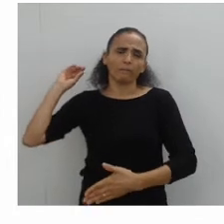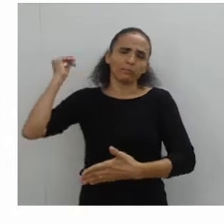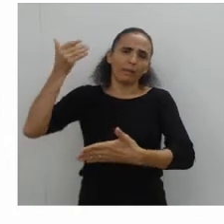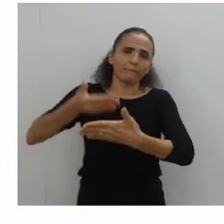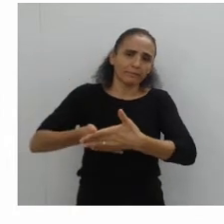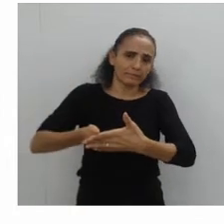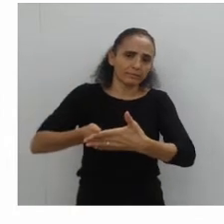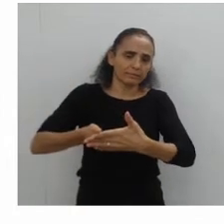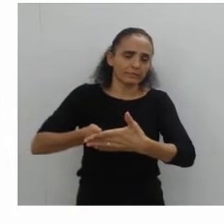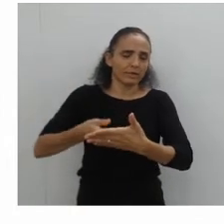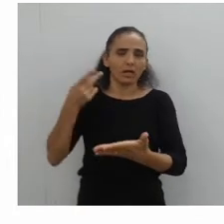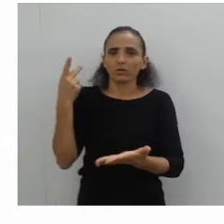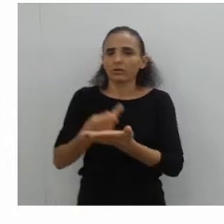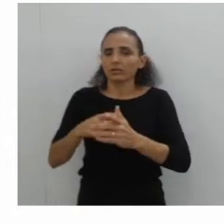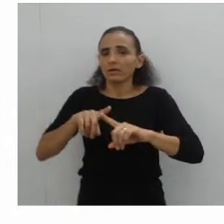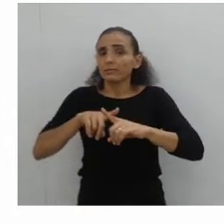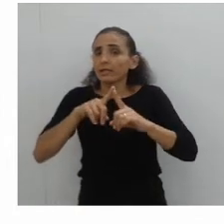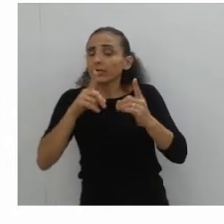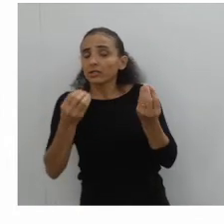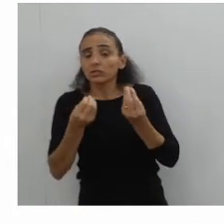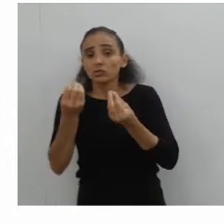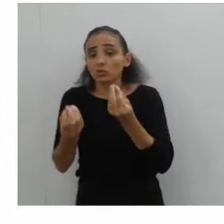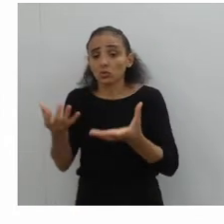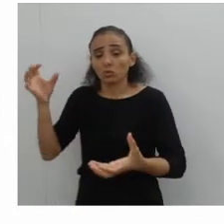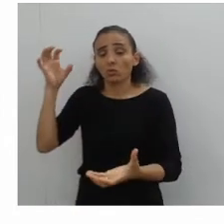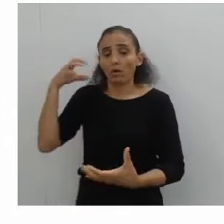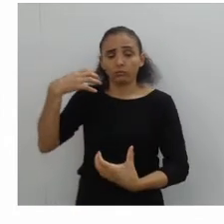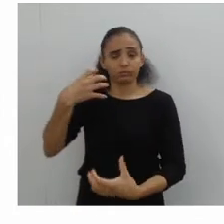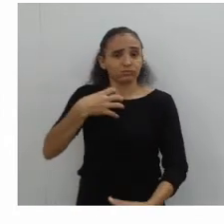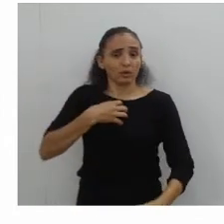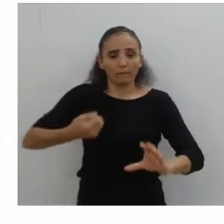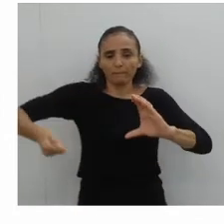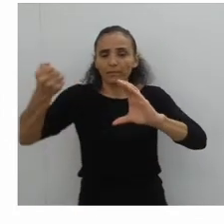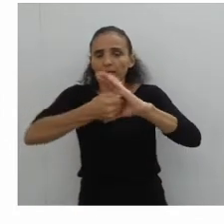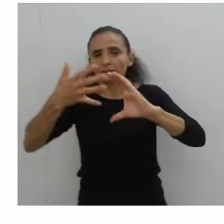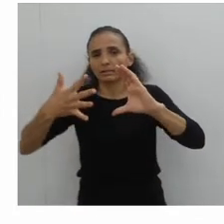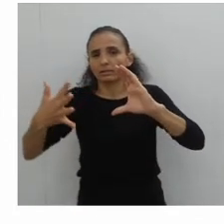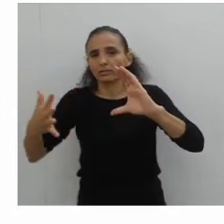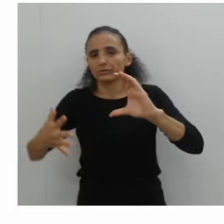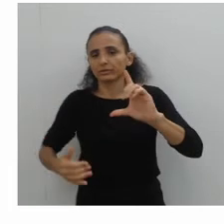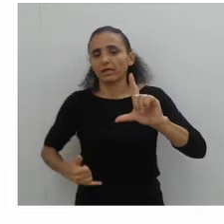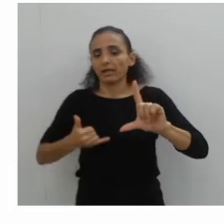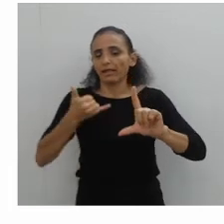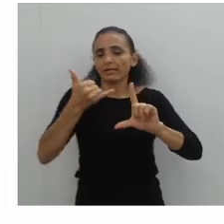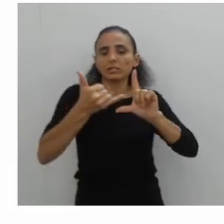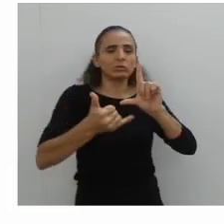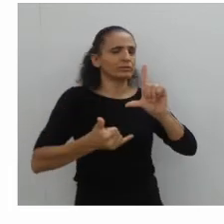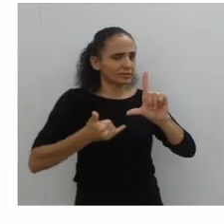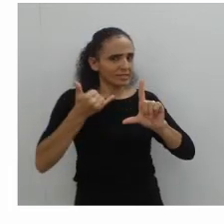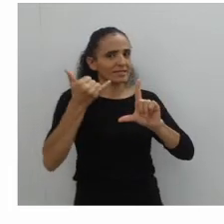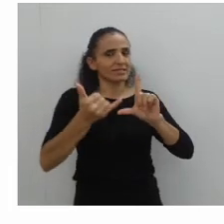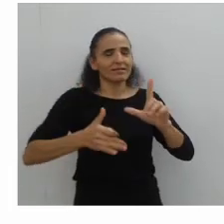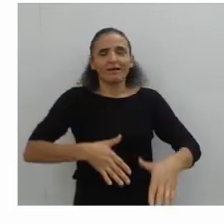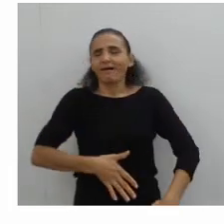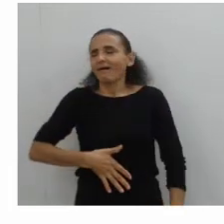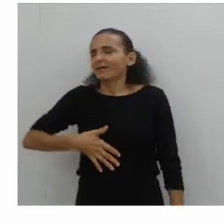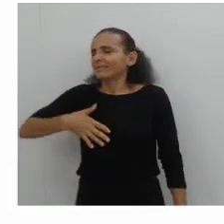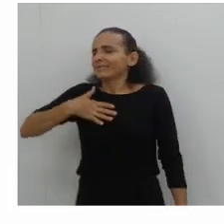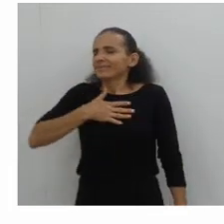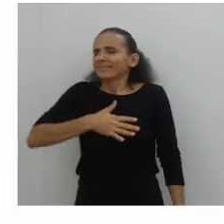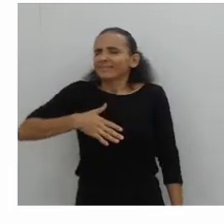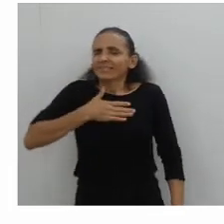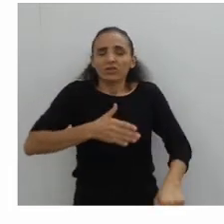falei a vocês. Mas o jogo ele carrega com ele uma característica de ludicidade, prazer